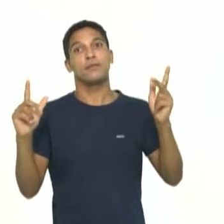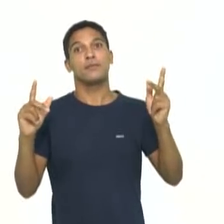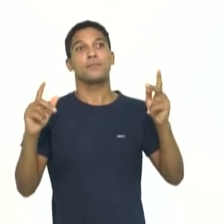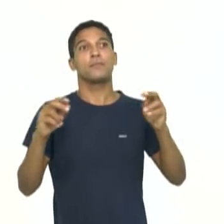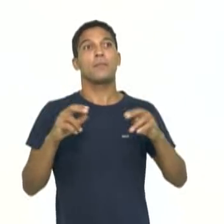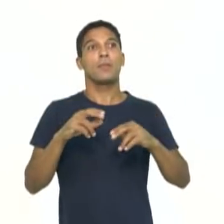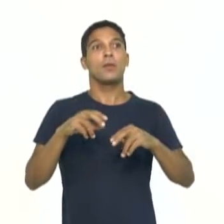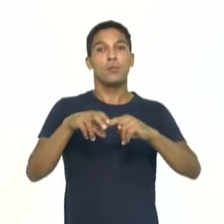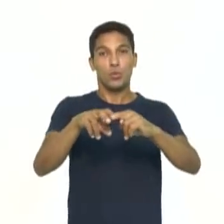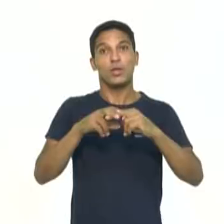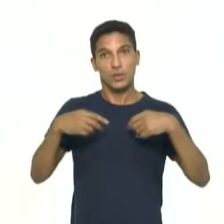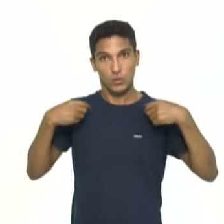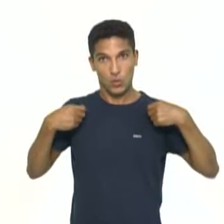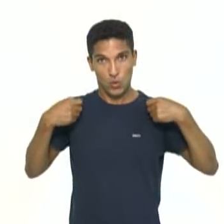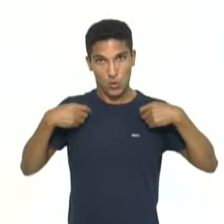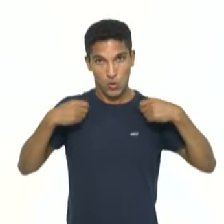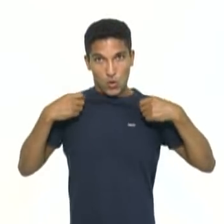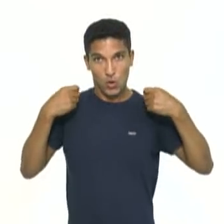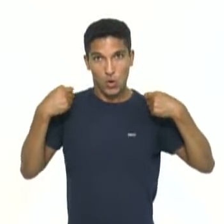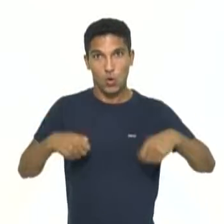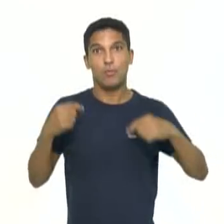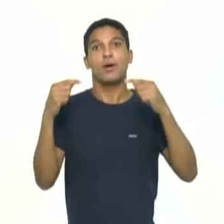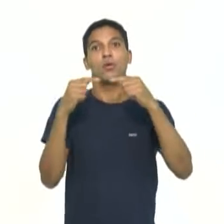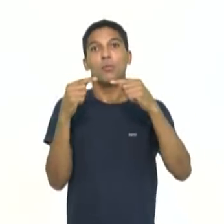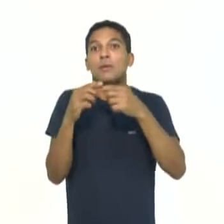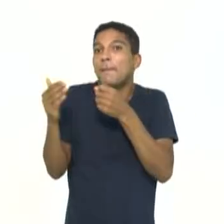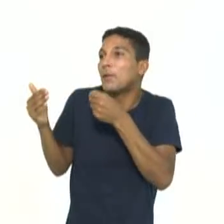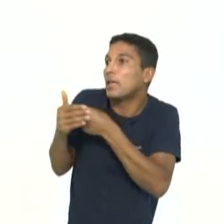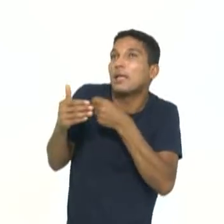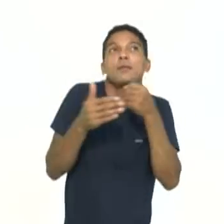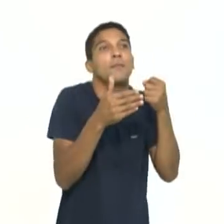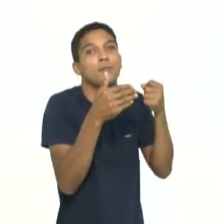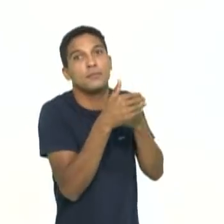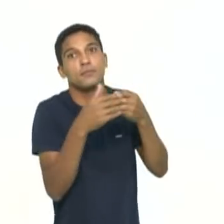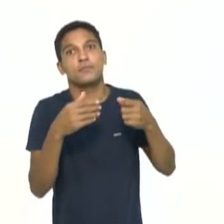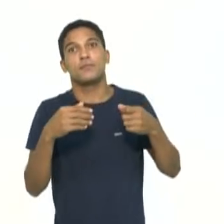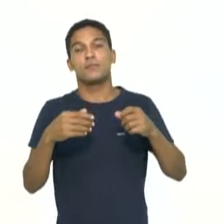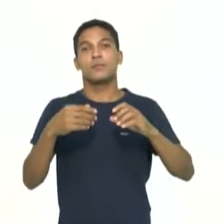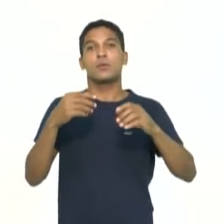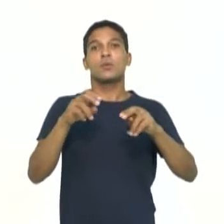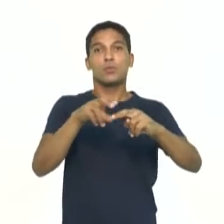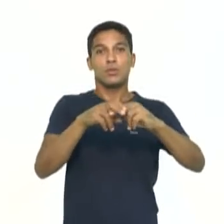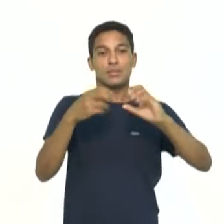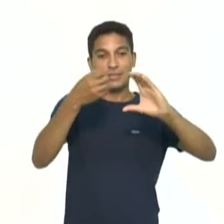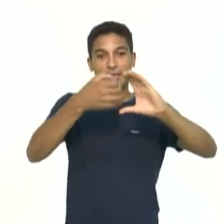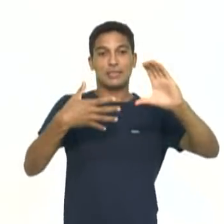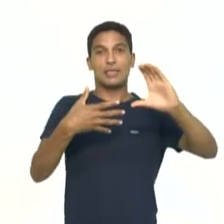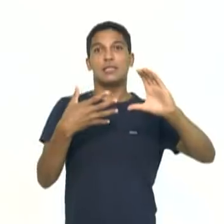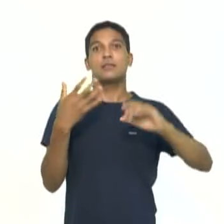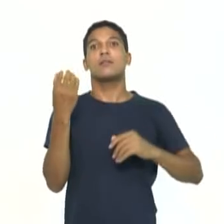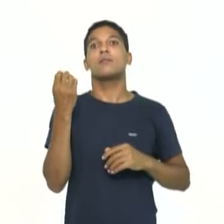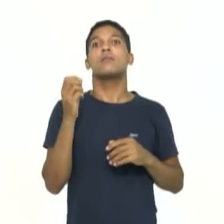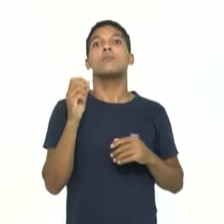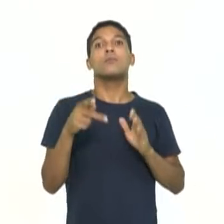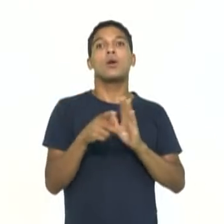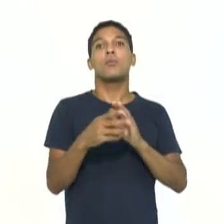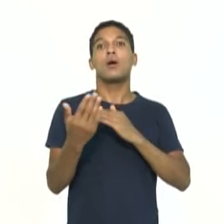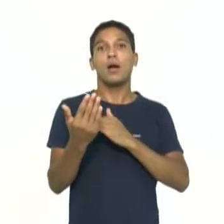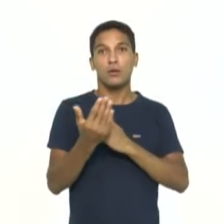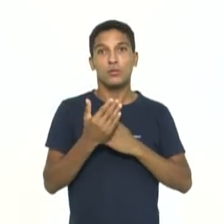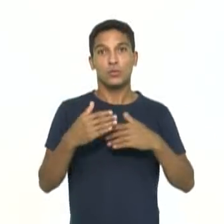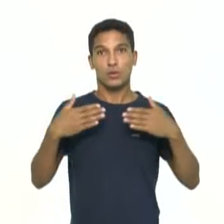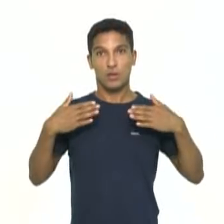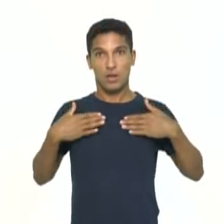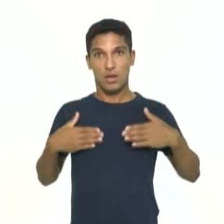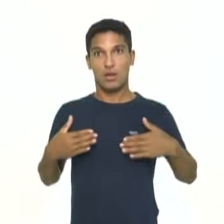esses apetrechos também para se proteger dessas características que mudavam ao longo da viagem, professora. Exatamente, e tinha também